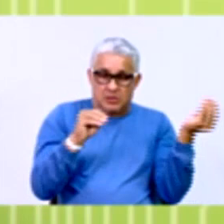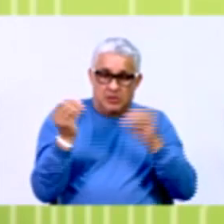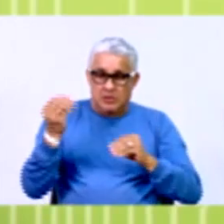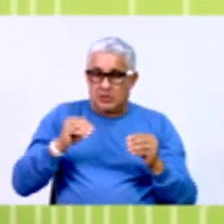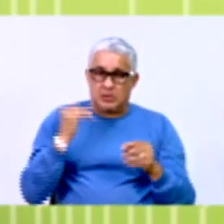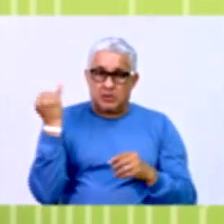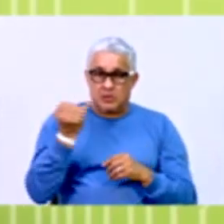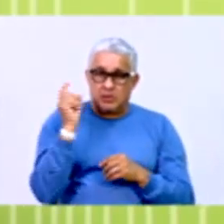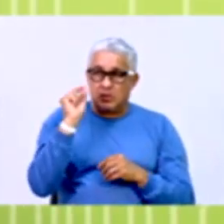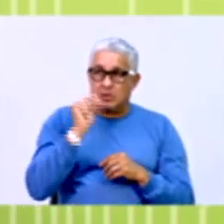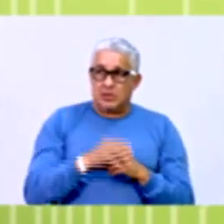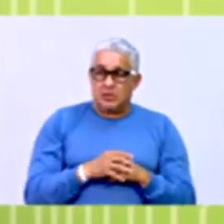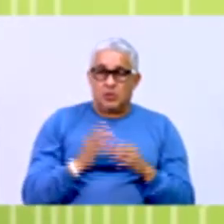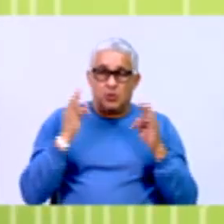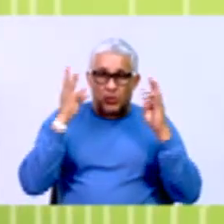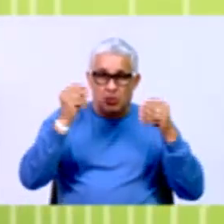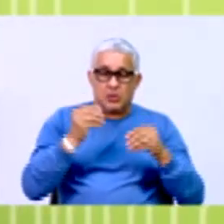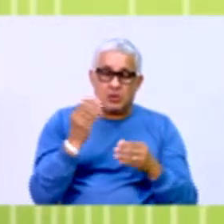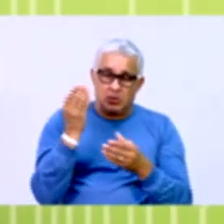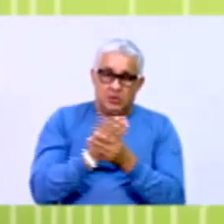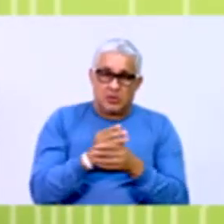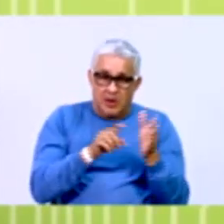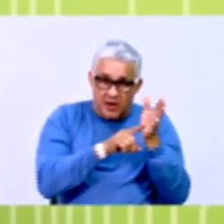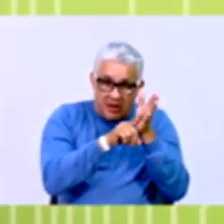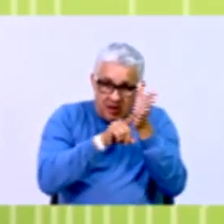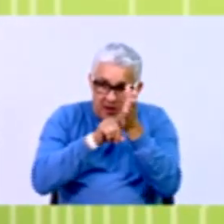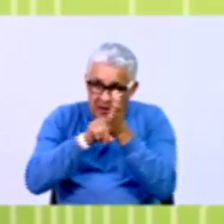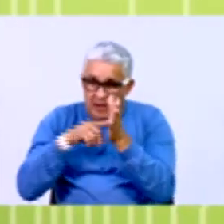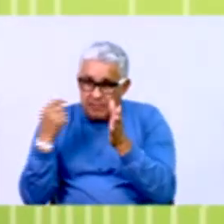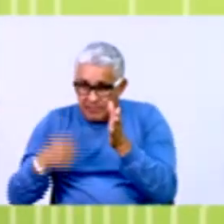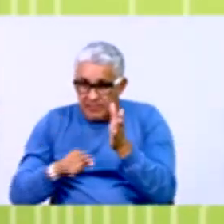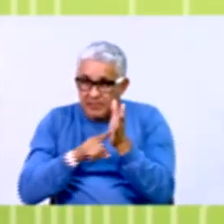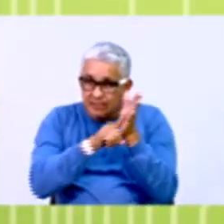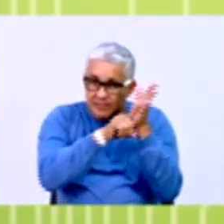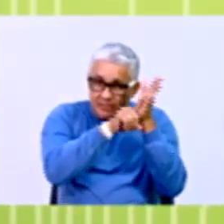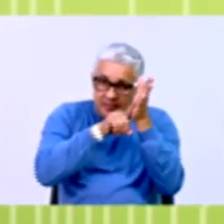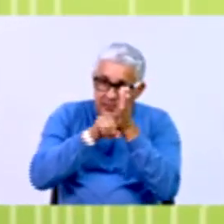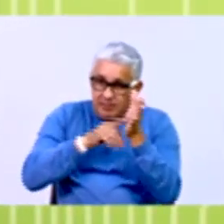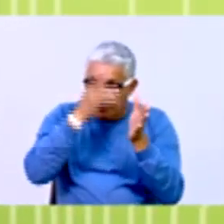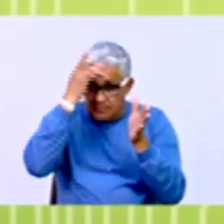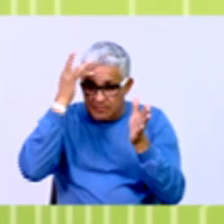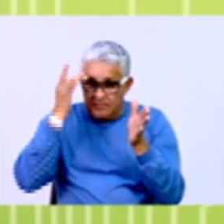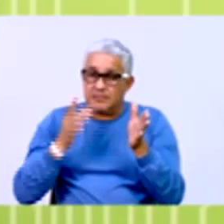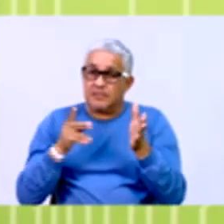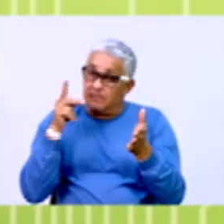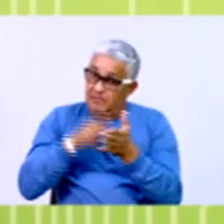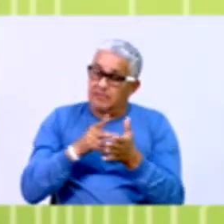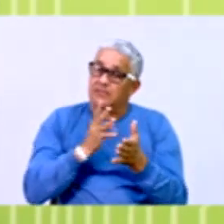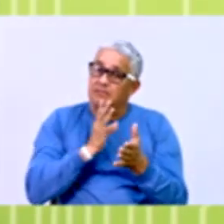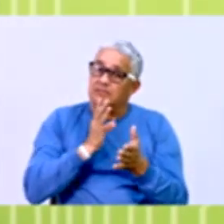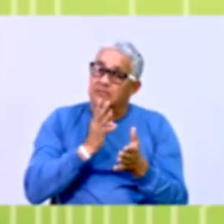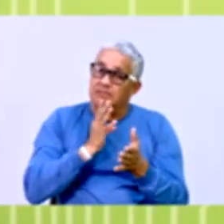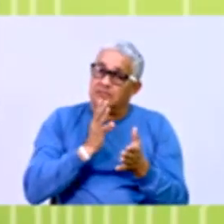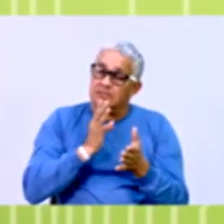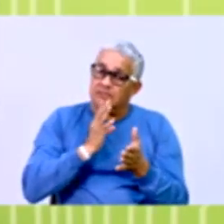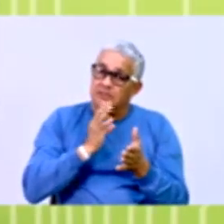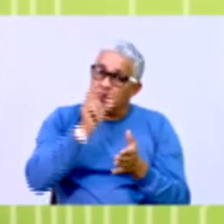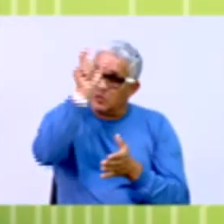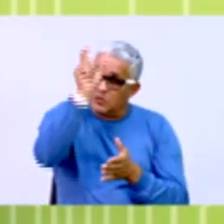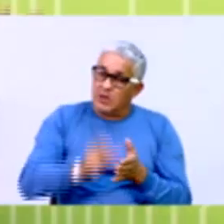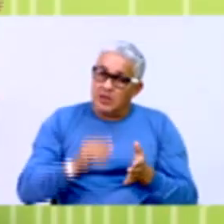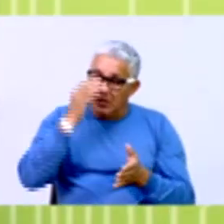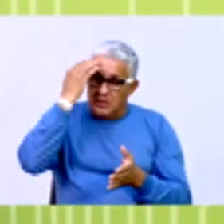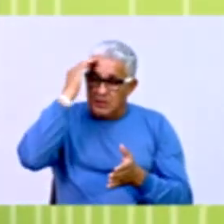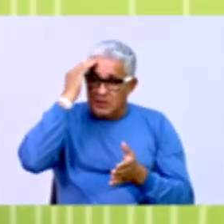que todo o processo que foi investigado, ele precisa ser investigado por alguém que realmente compreenda a fundo aquilo. E